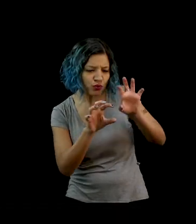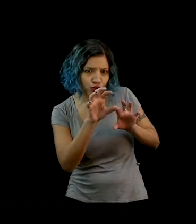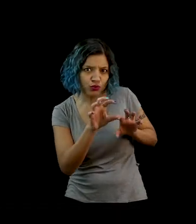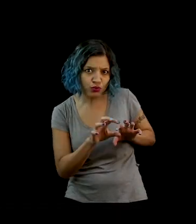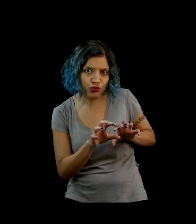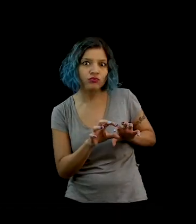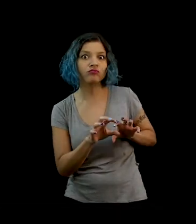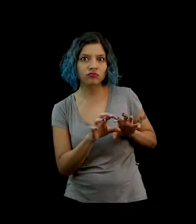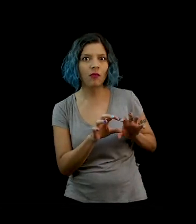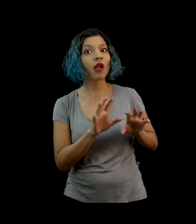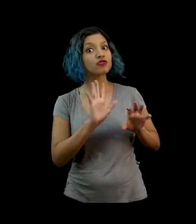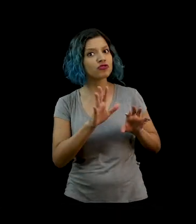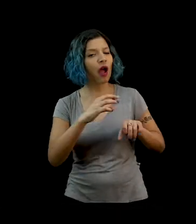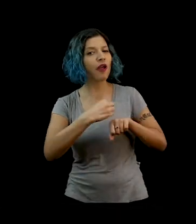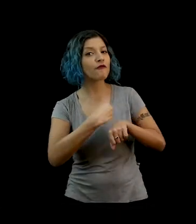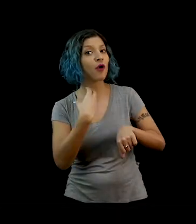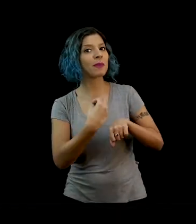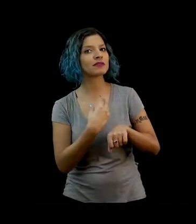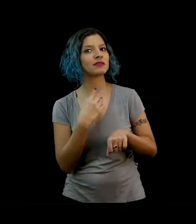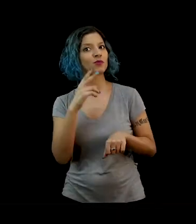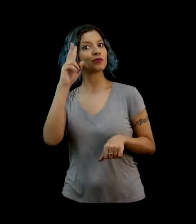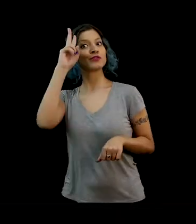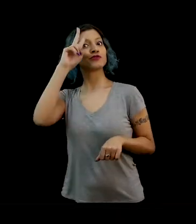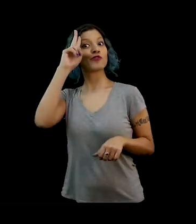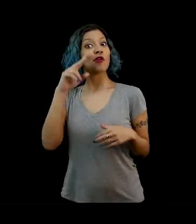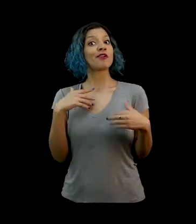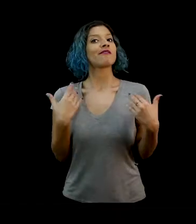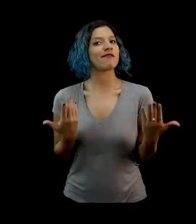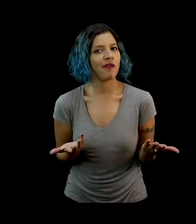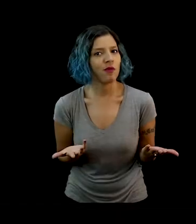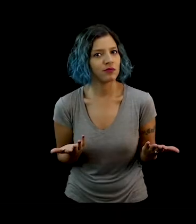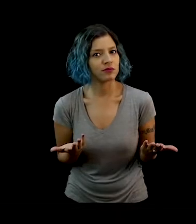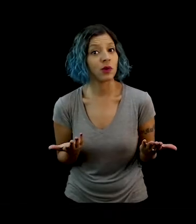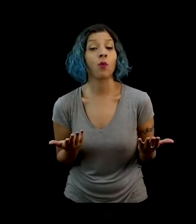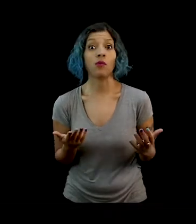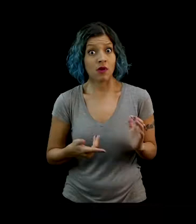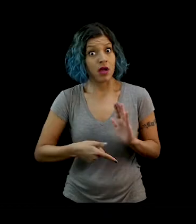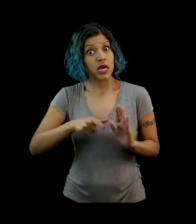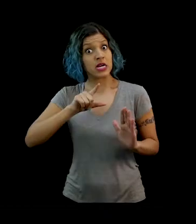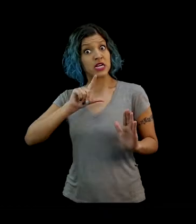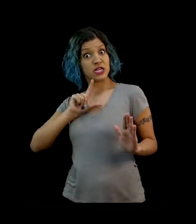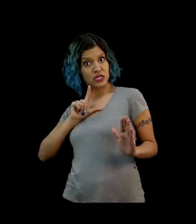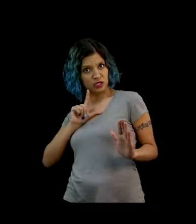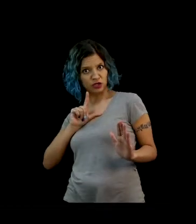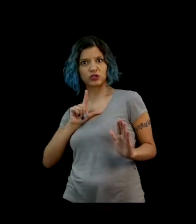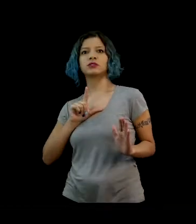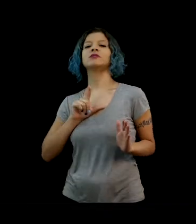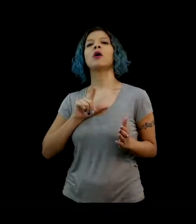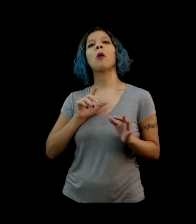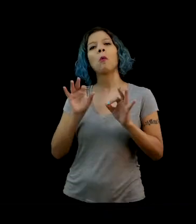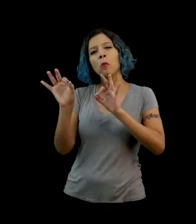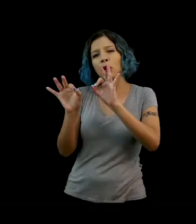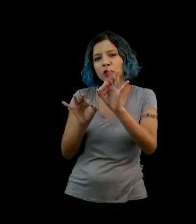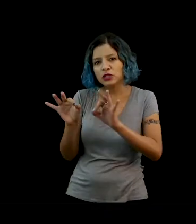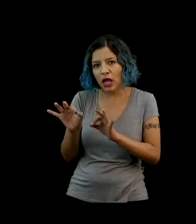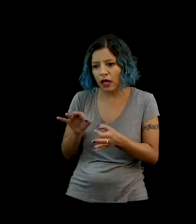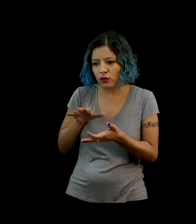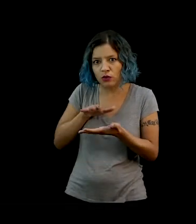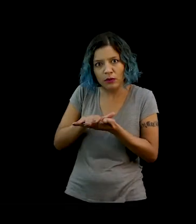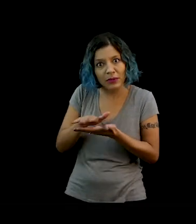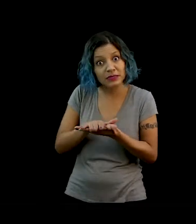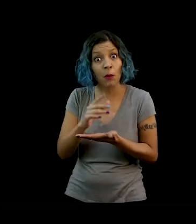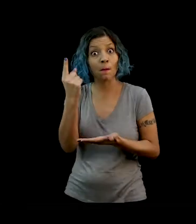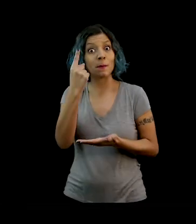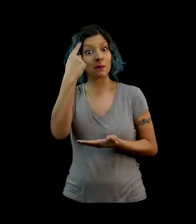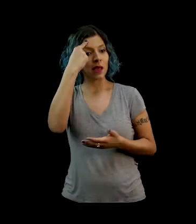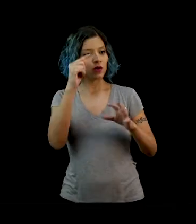estudando isso antes de fazer também o projeto gráfico enfim eu nunca tive uma experiência em que eu fiz o quadrinho já